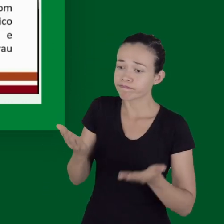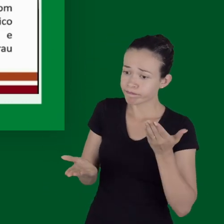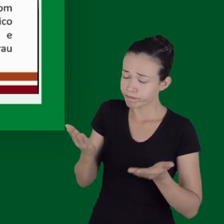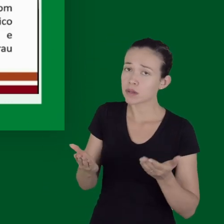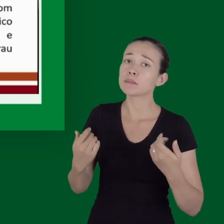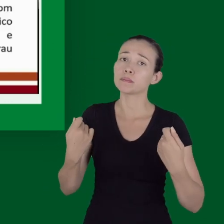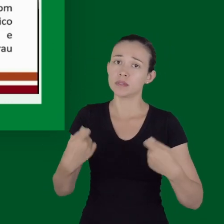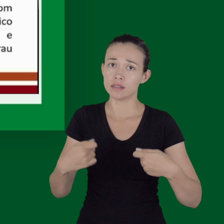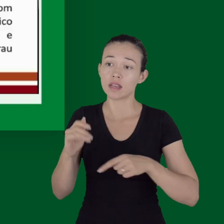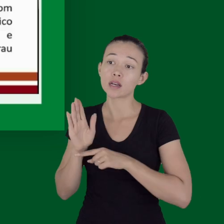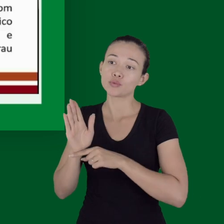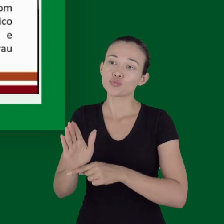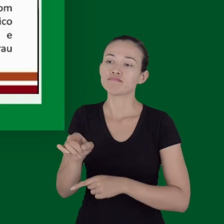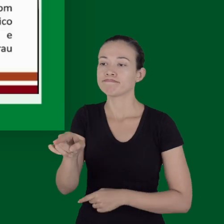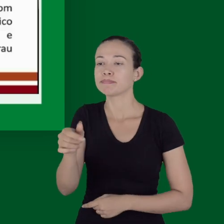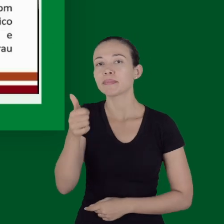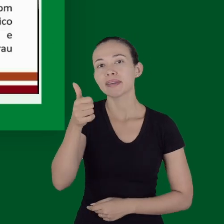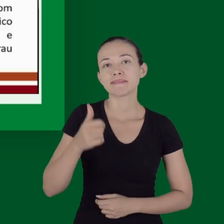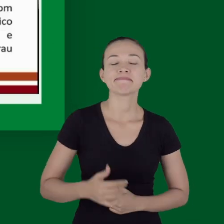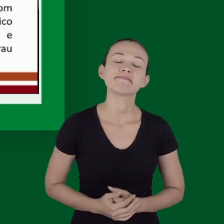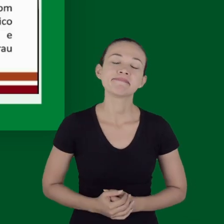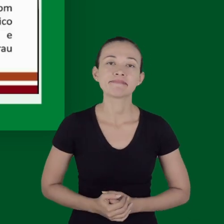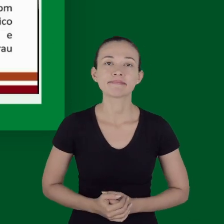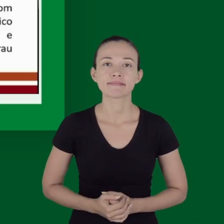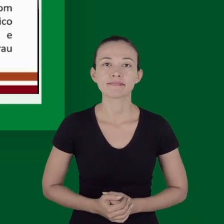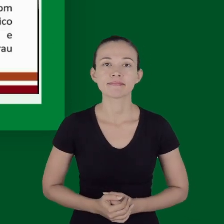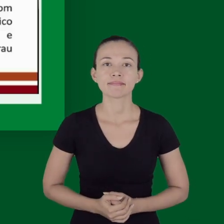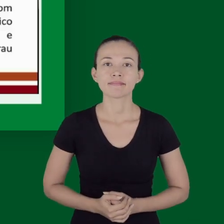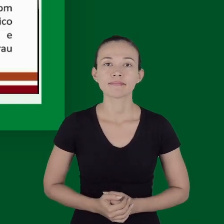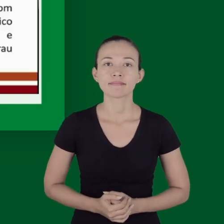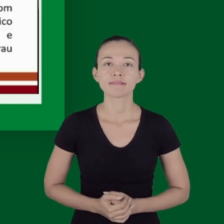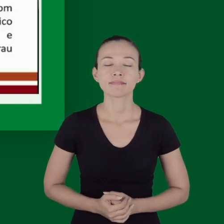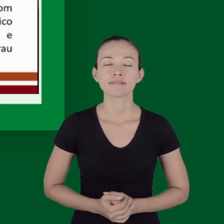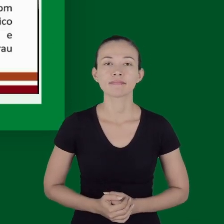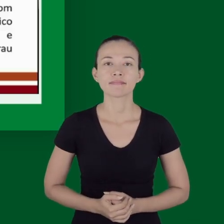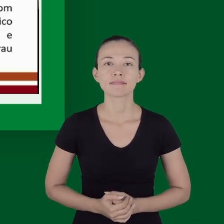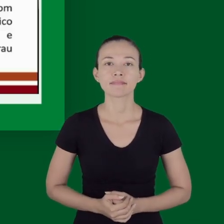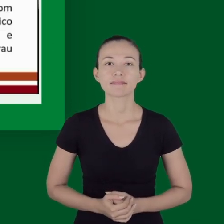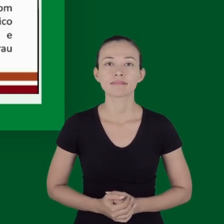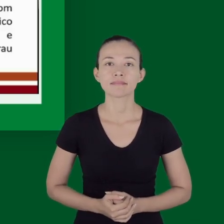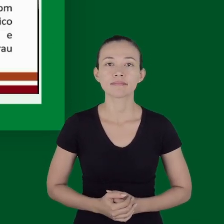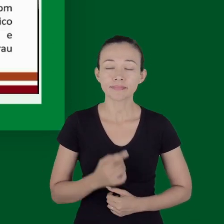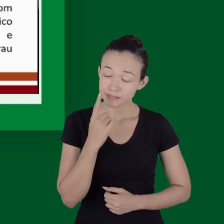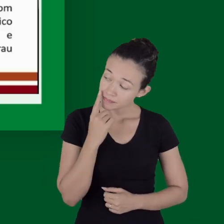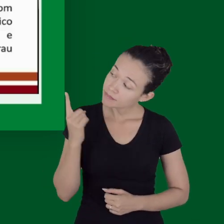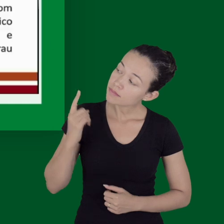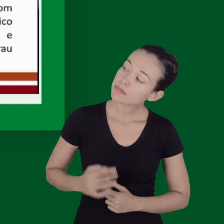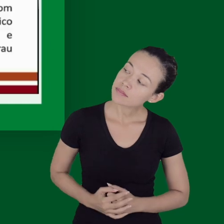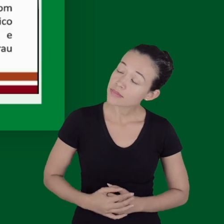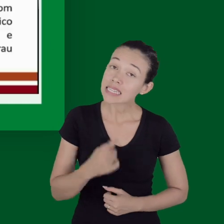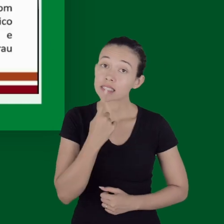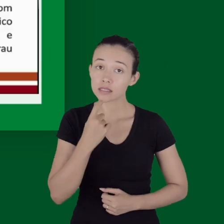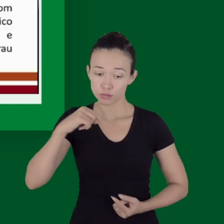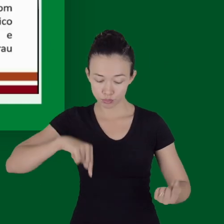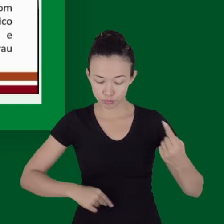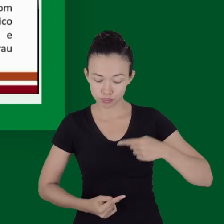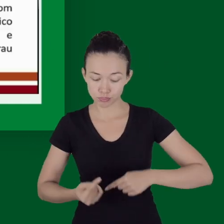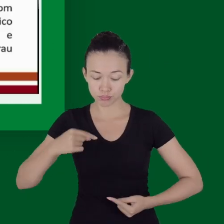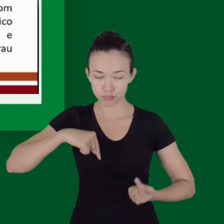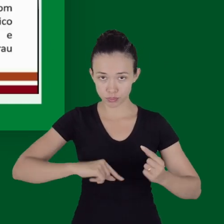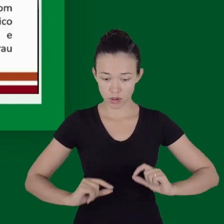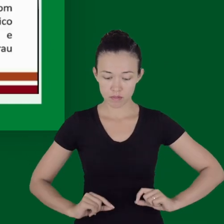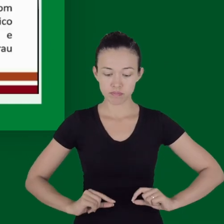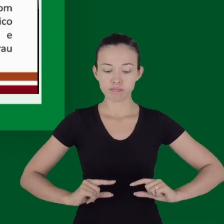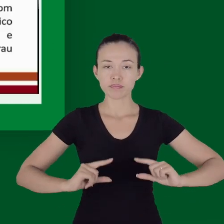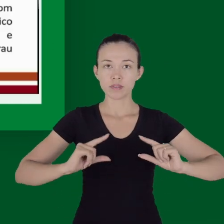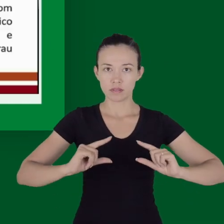decorrente de fratura pélvica é uma hemorragia potencialmente grave isso tem que ser estabilizado ainda no AP para melhorar o desfecho desses